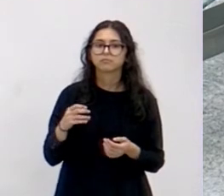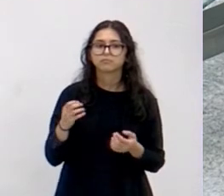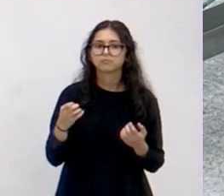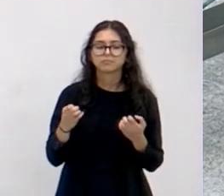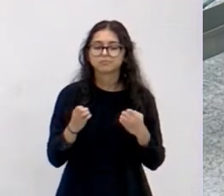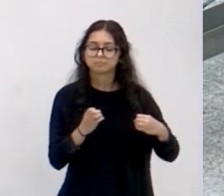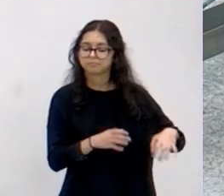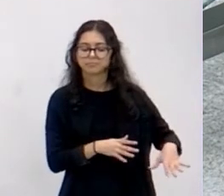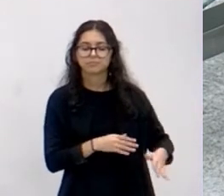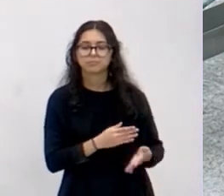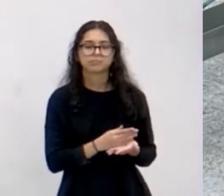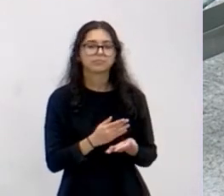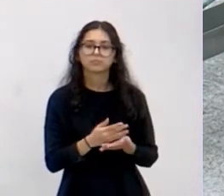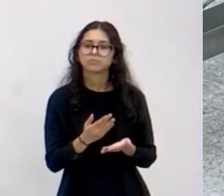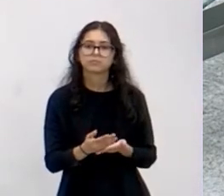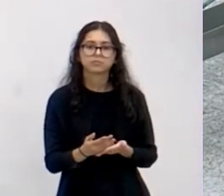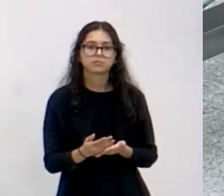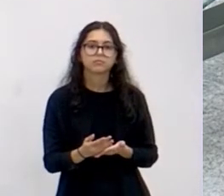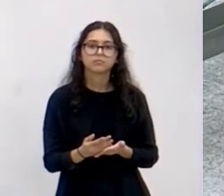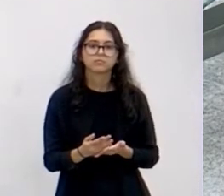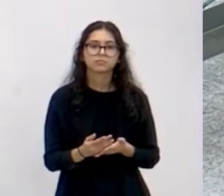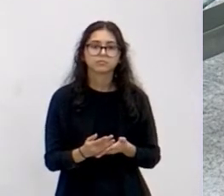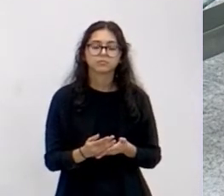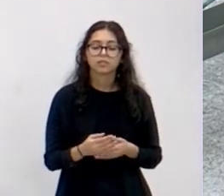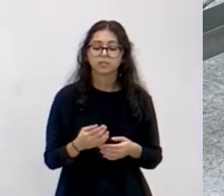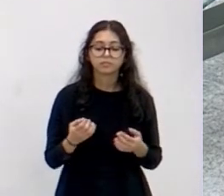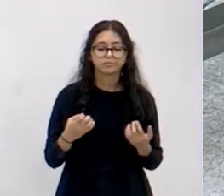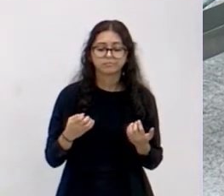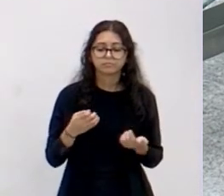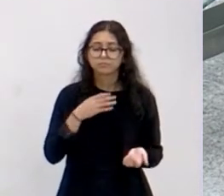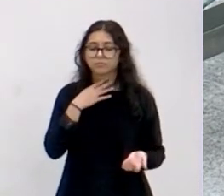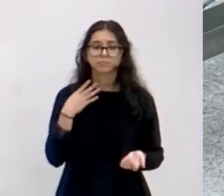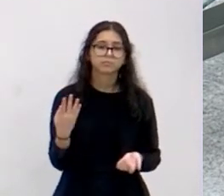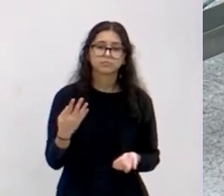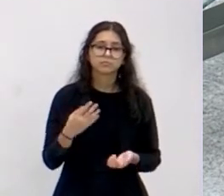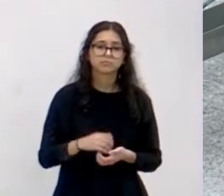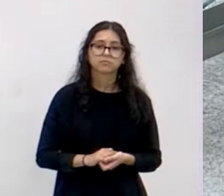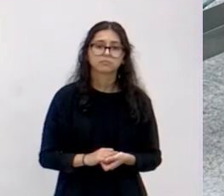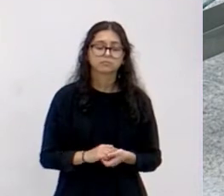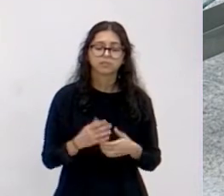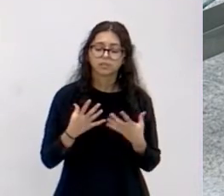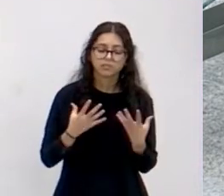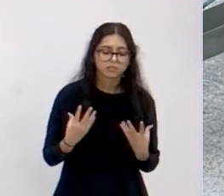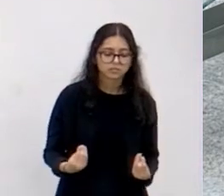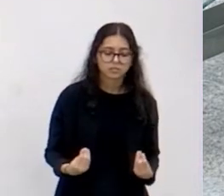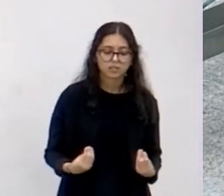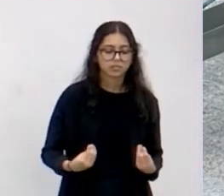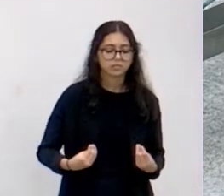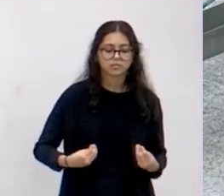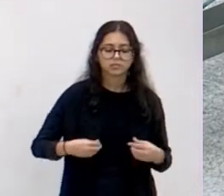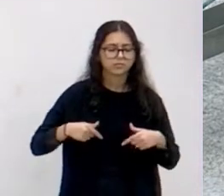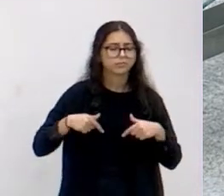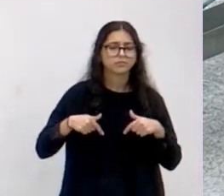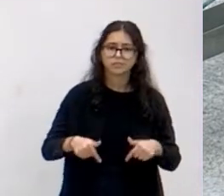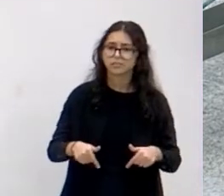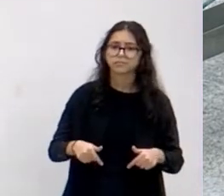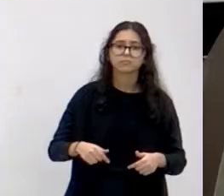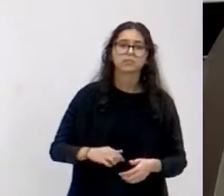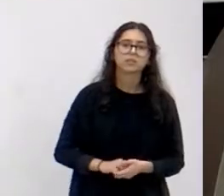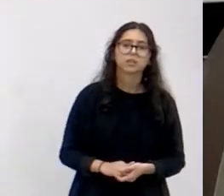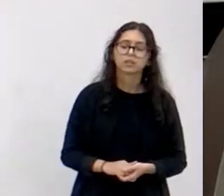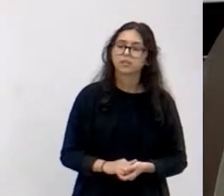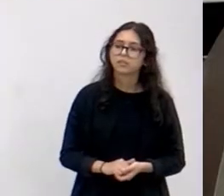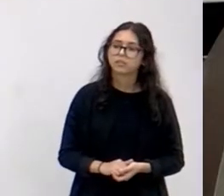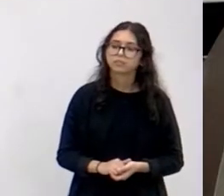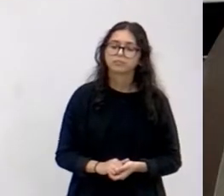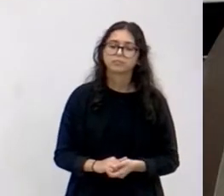Ele tá dizendo já tive o bastante para mim já chega cansei de lutar com essa essa rainha Contra esse